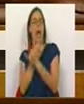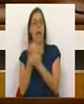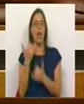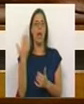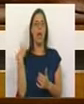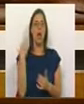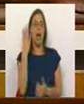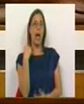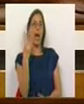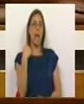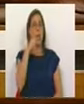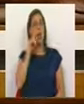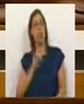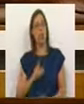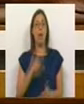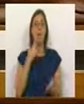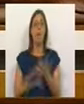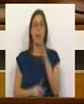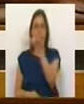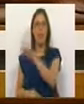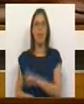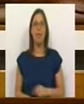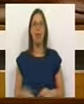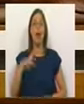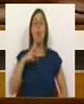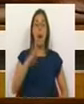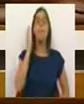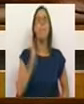Costa, Catarina e Jerónimo. É verdade. Muito obrigado, Sr.